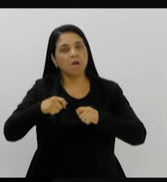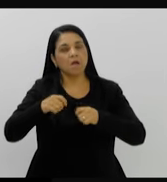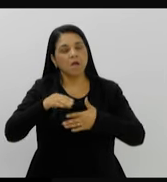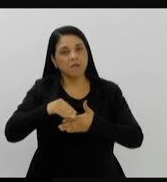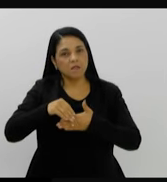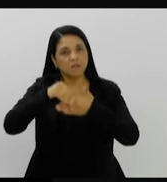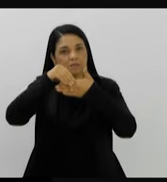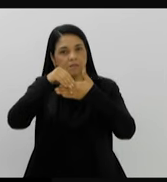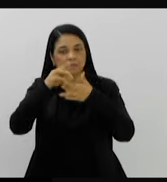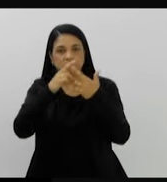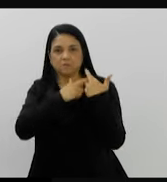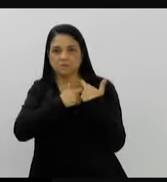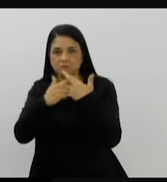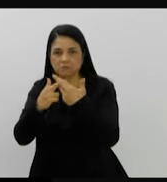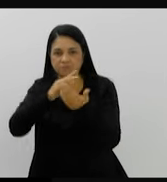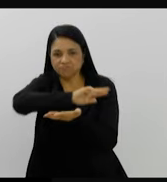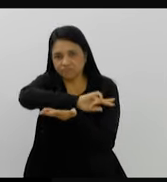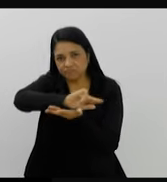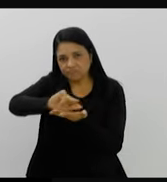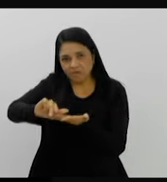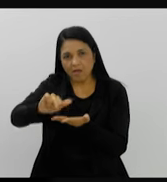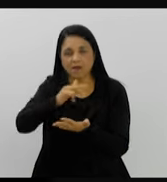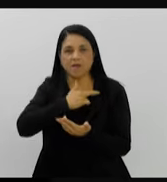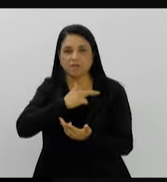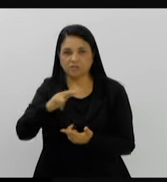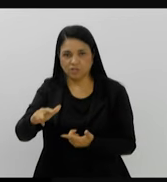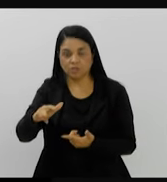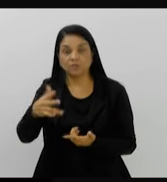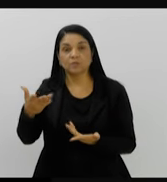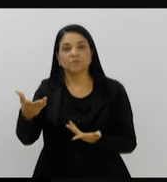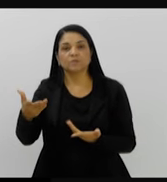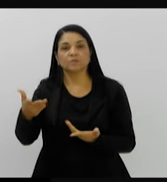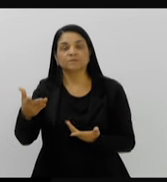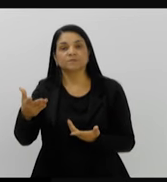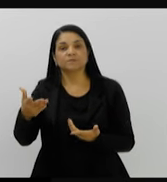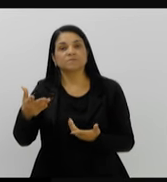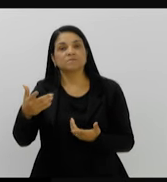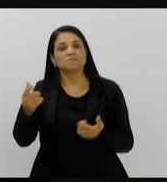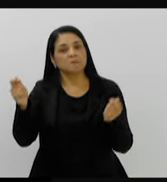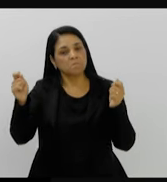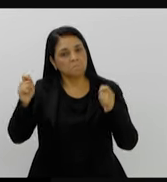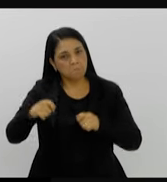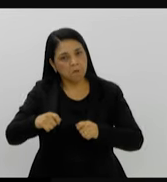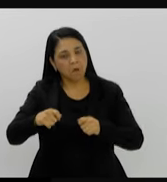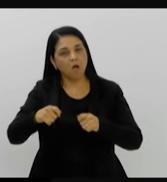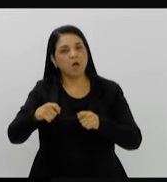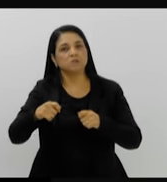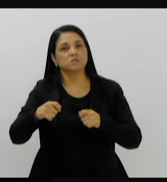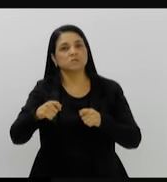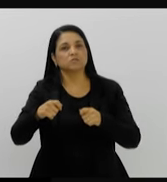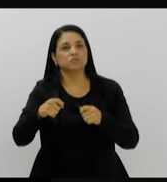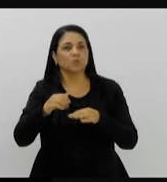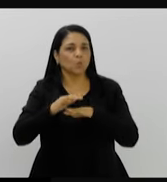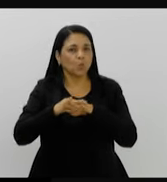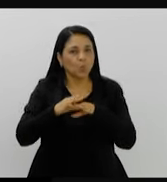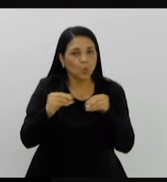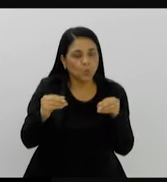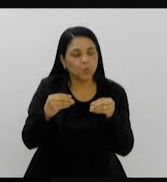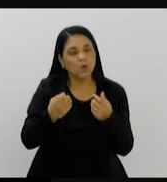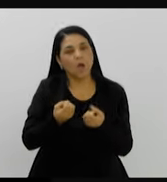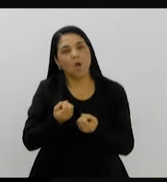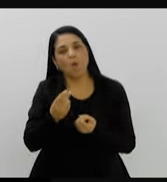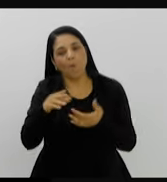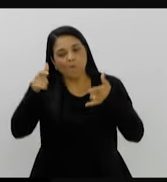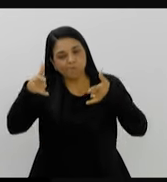religiosas das mais diversas religiões autoridades religiosas possam fazer os ritos seja de cura ou de passagem a